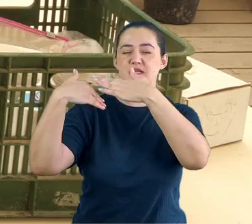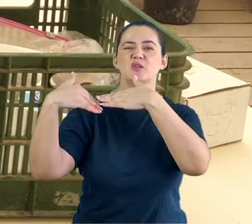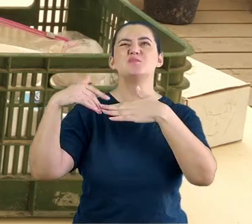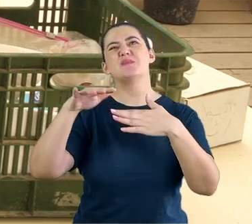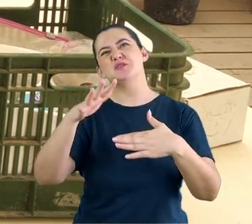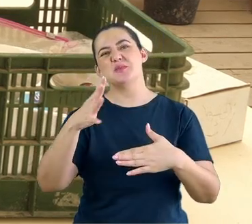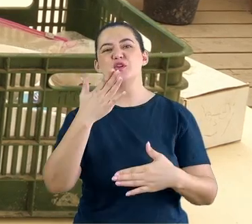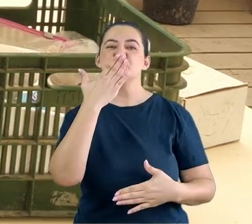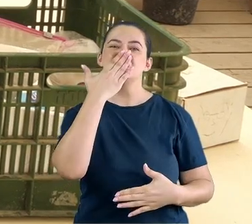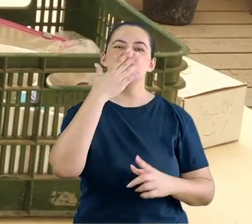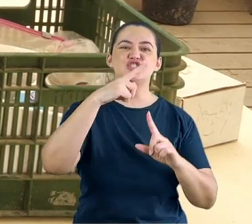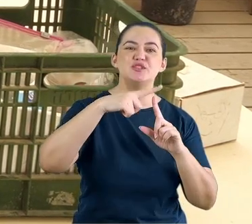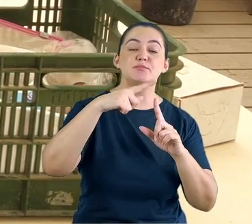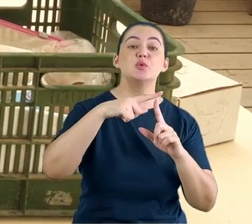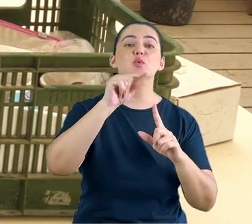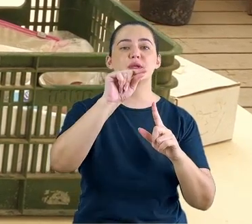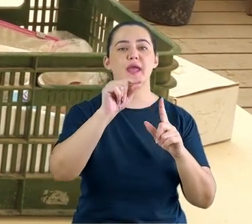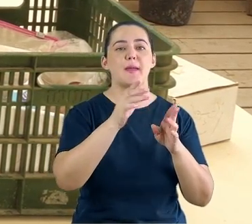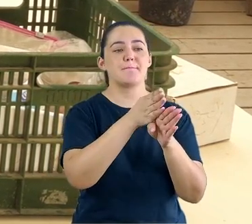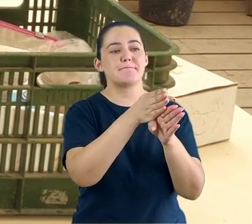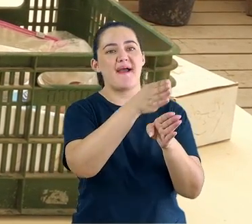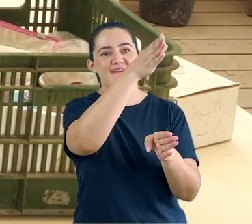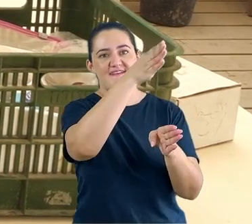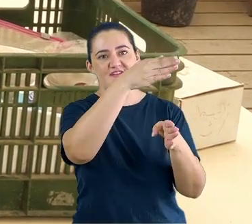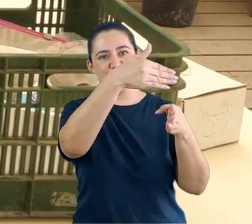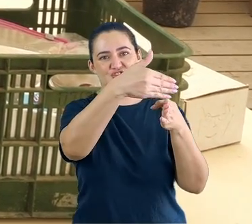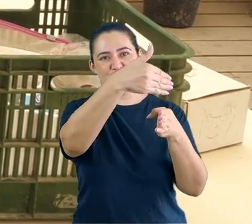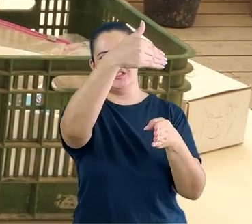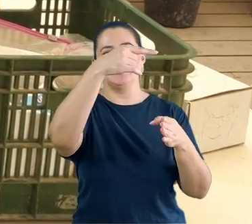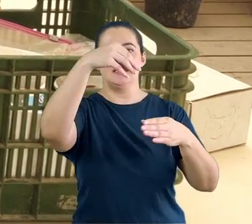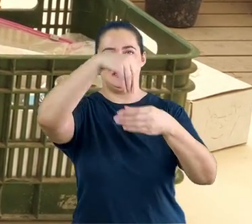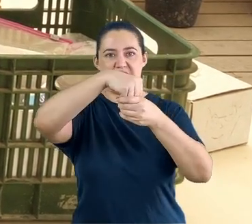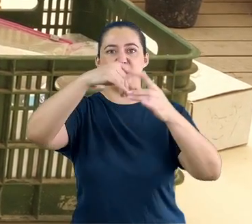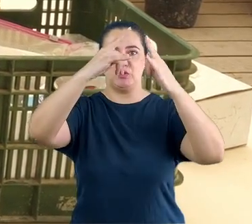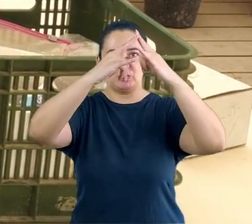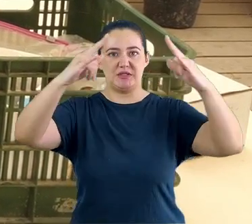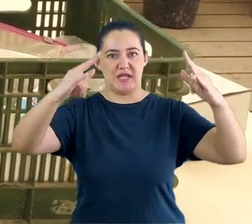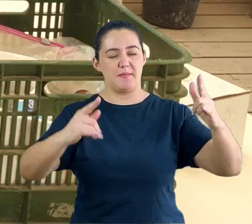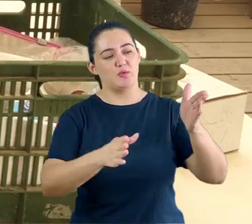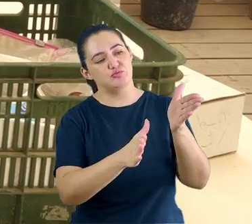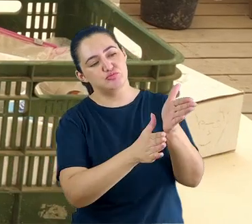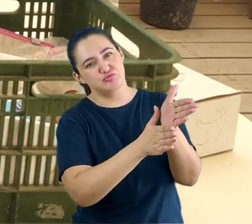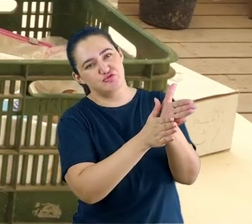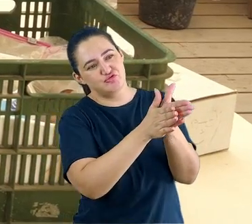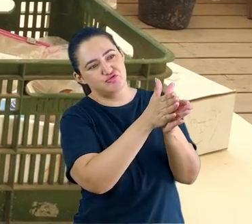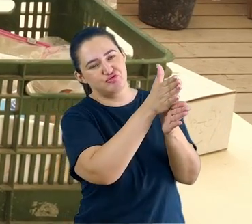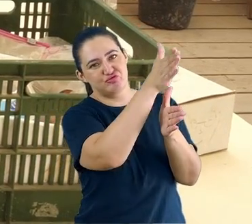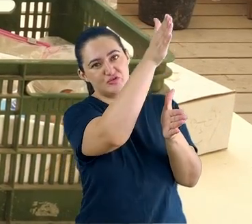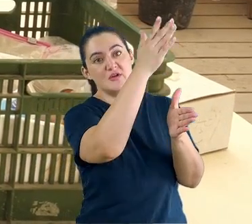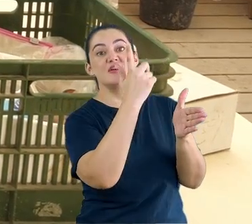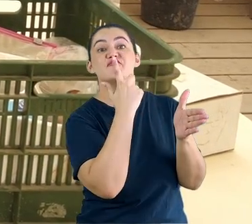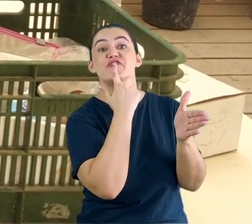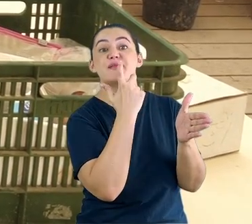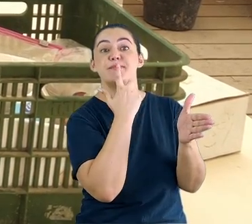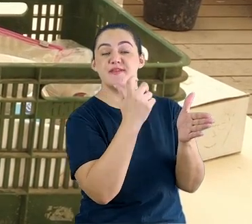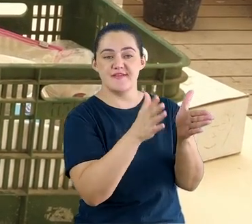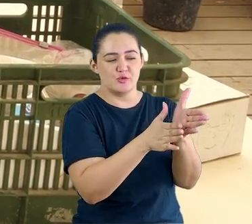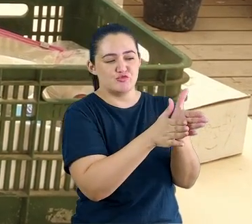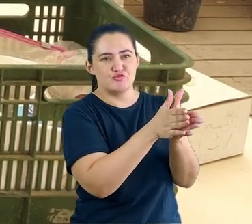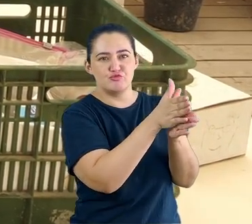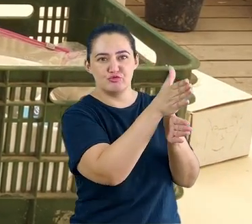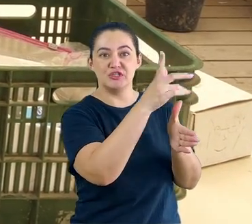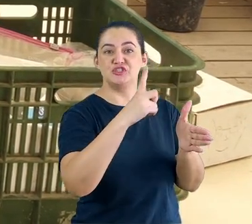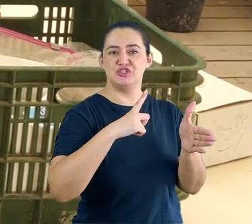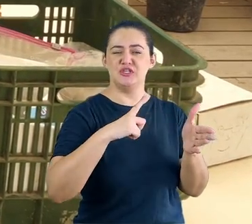aqui era de algum tipo de reboco das paredes que nós tínhamos do templo e que são parecidas com o reboco que encontramos